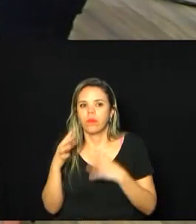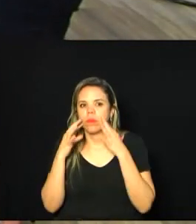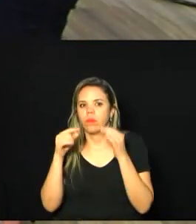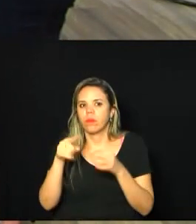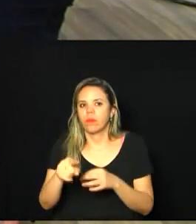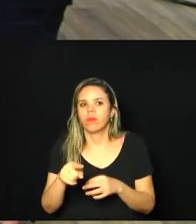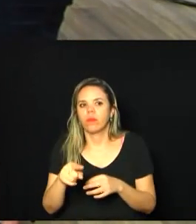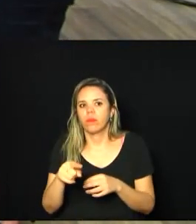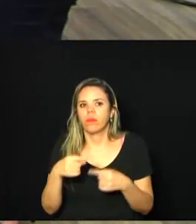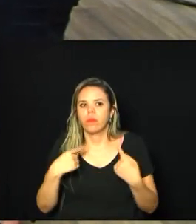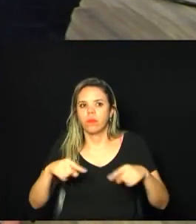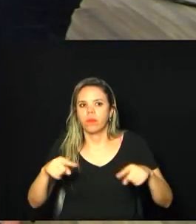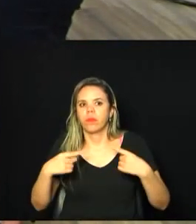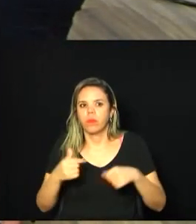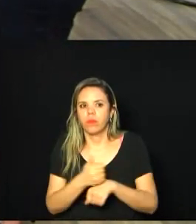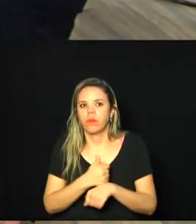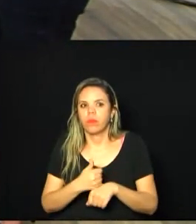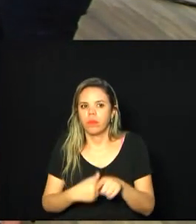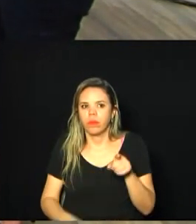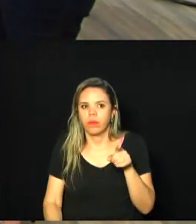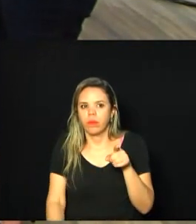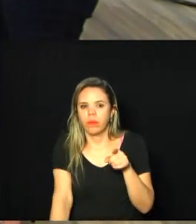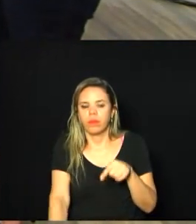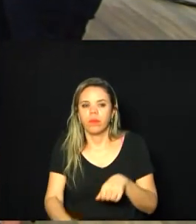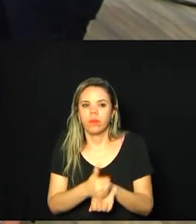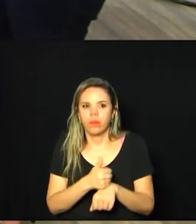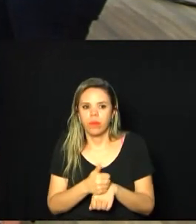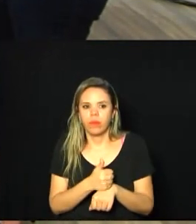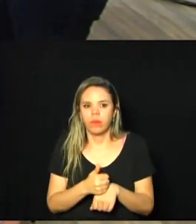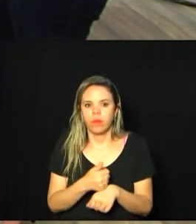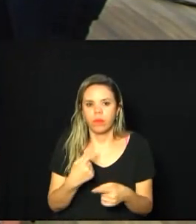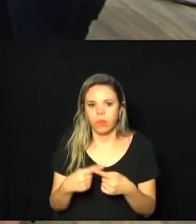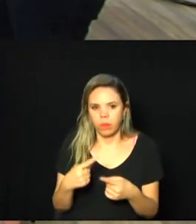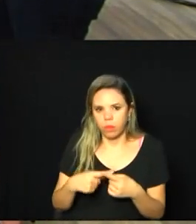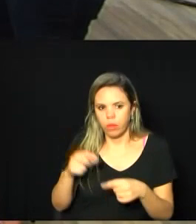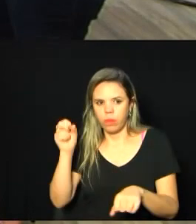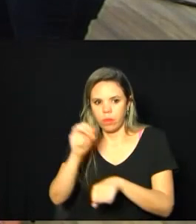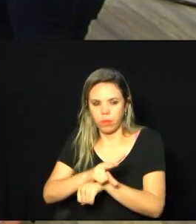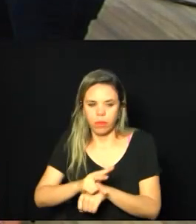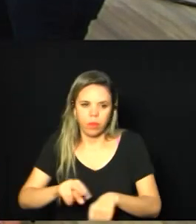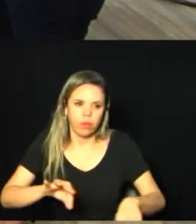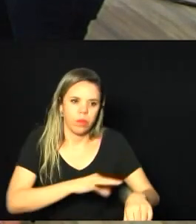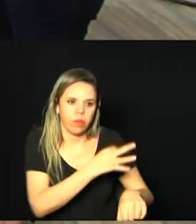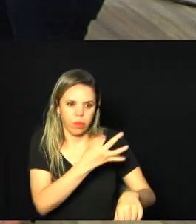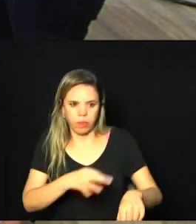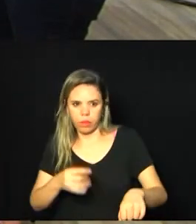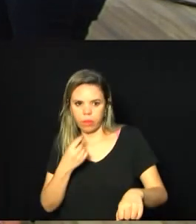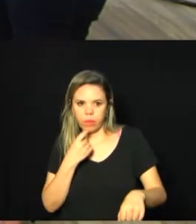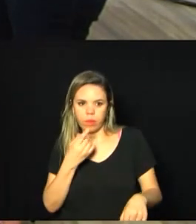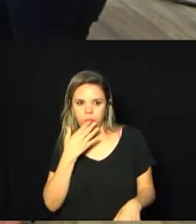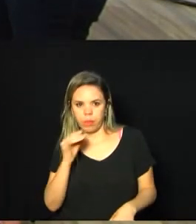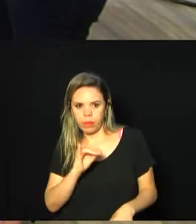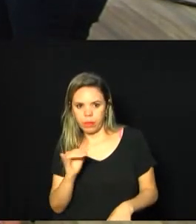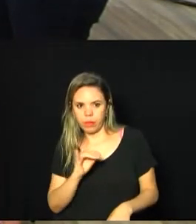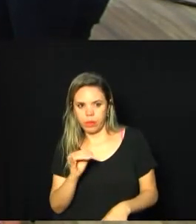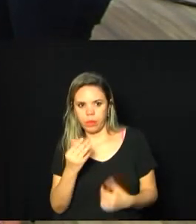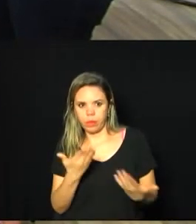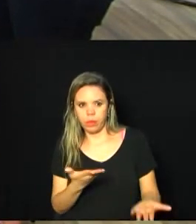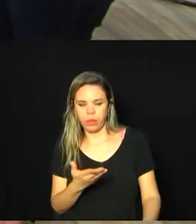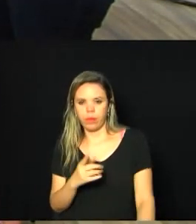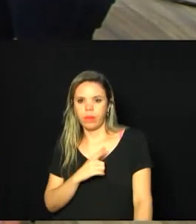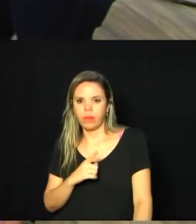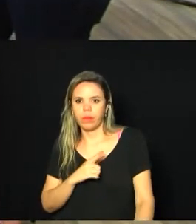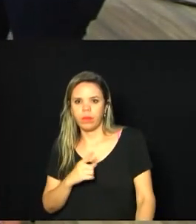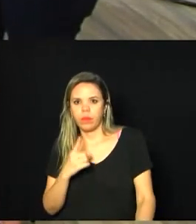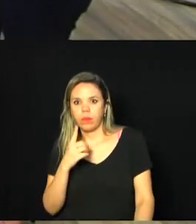é musicista, você que é profissional da música, porque tem vaga na Orquestra Sinfônica de Indaiatuba? Isso mesmo, são